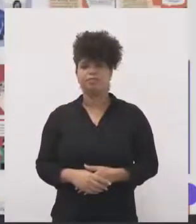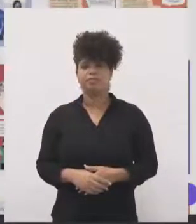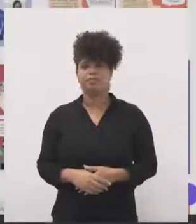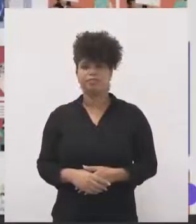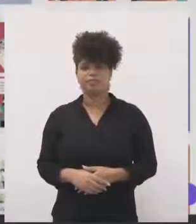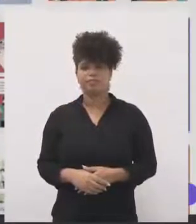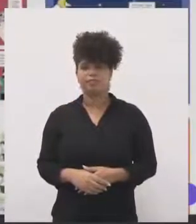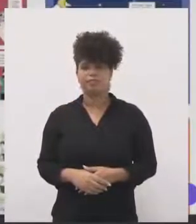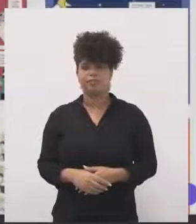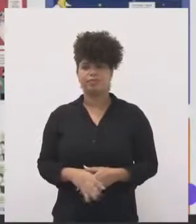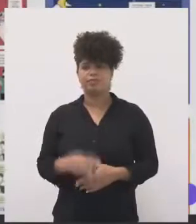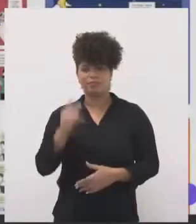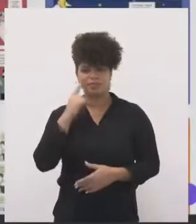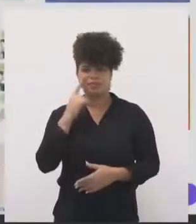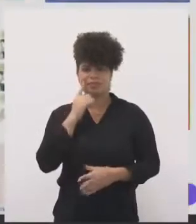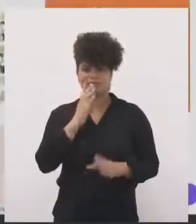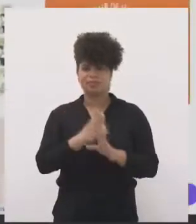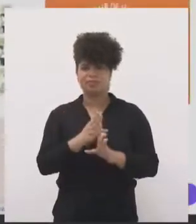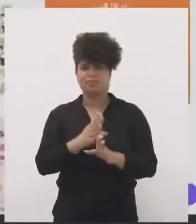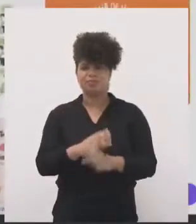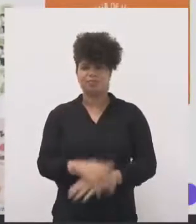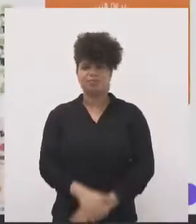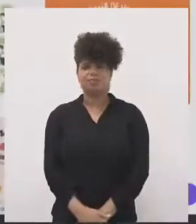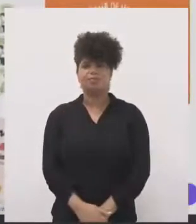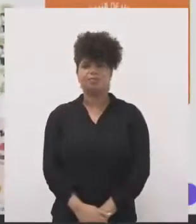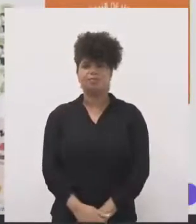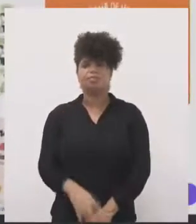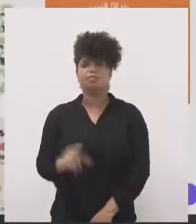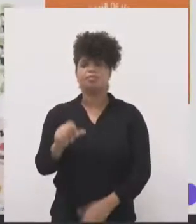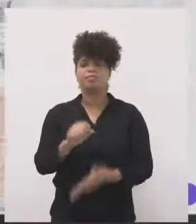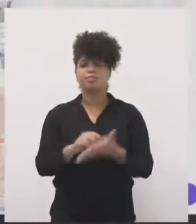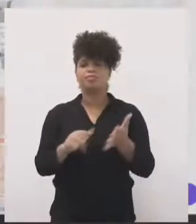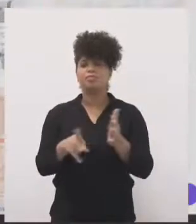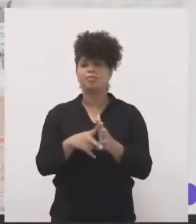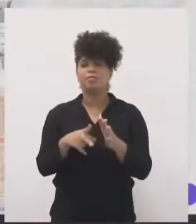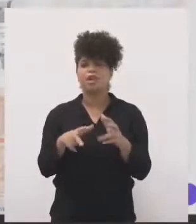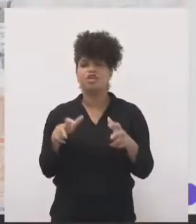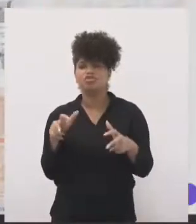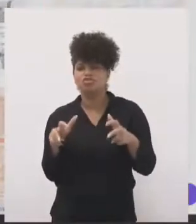vamos ver se eu acho ela, é uma tirinha de dinossauro,